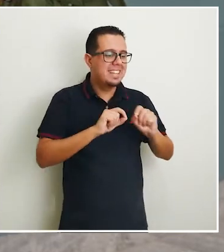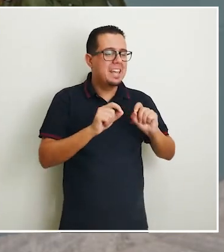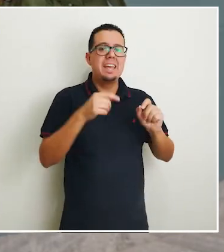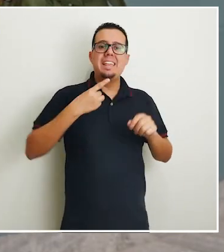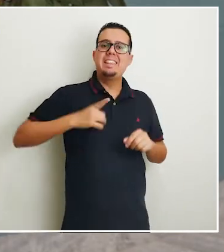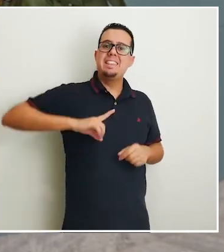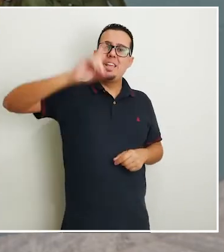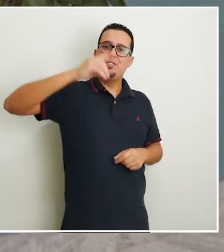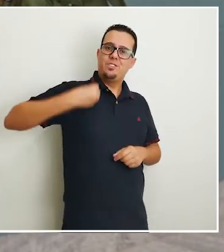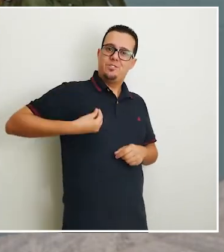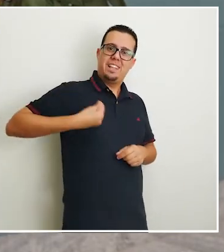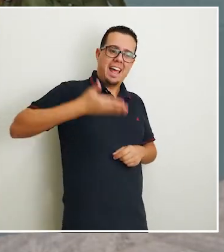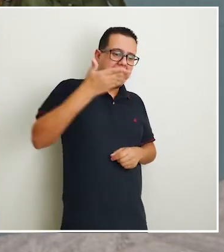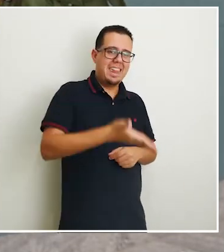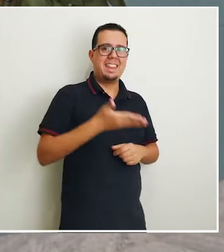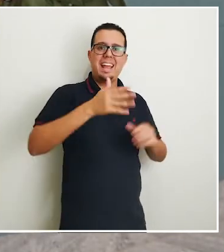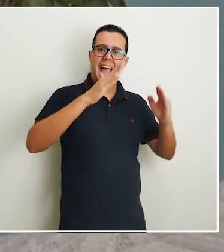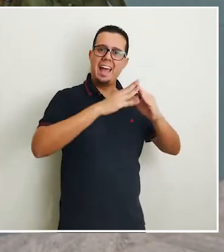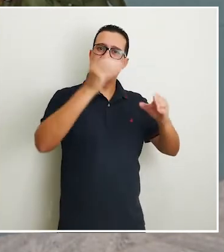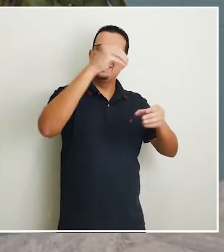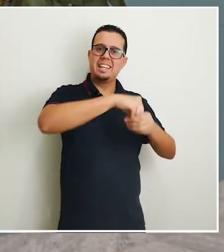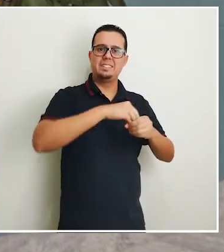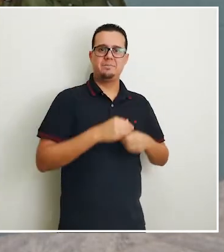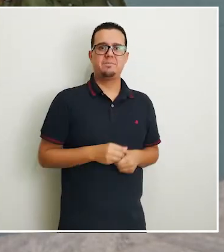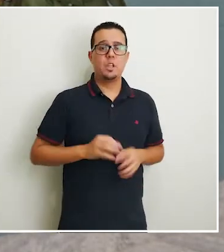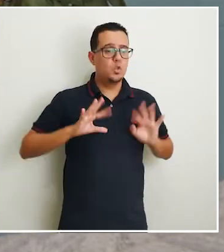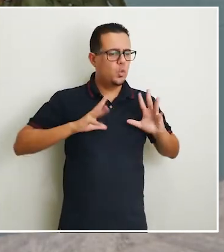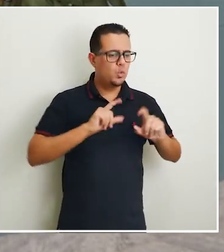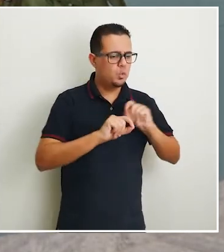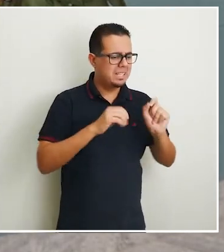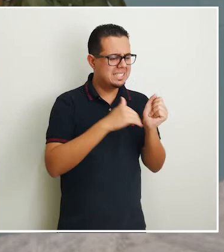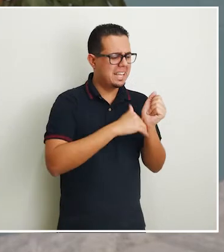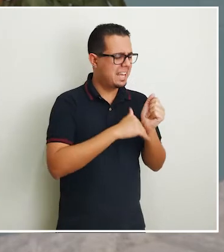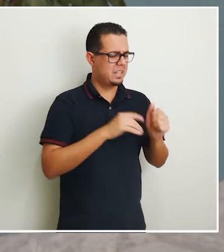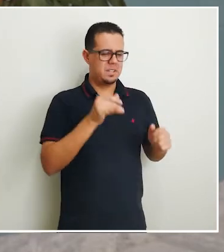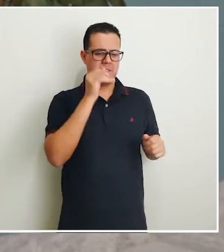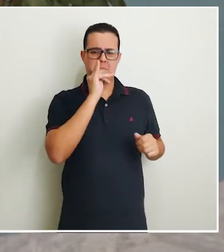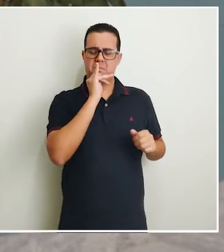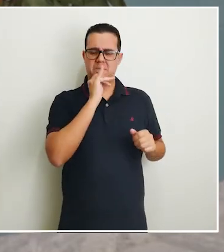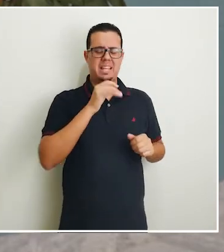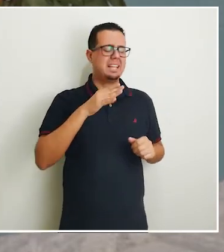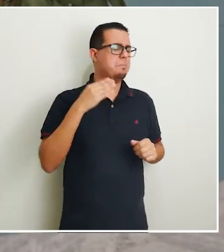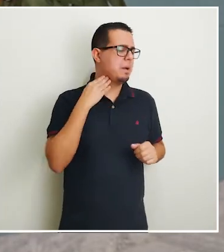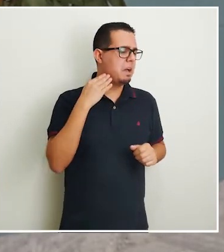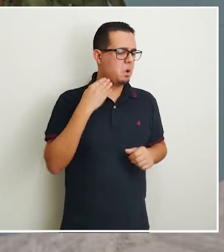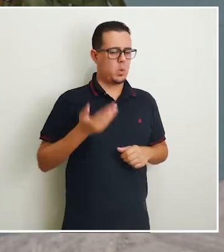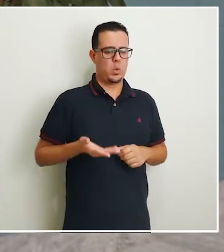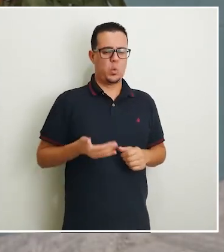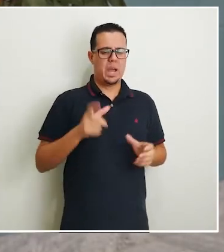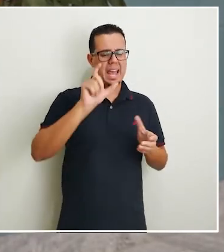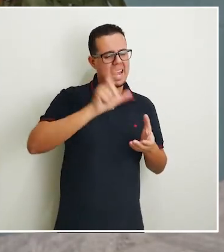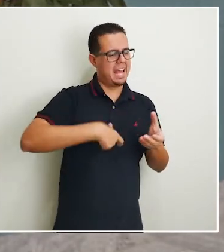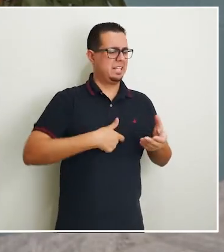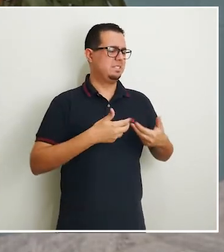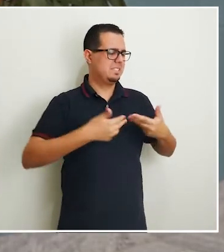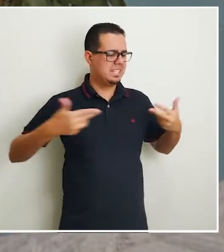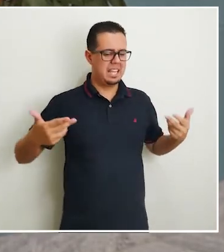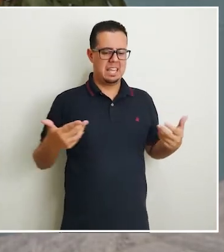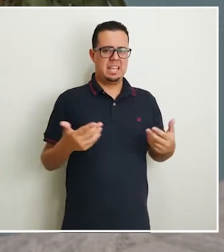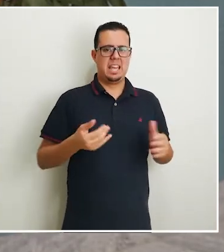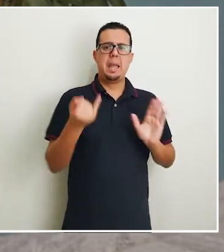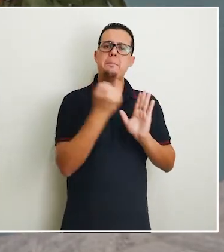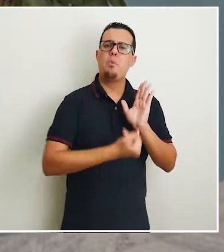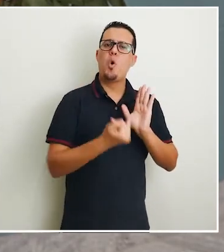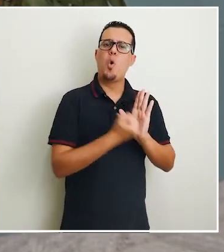ali. Chama tudo que está secreto, quebra o sigilo bancário, demonstrativo de crédito, chama a declaração do imposto de